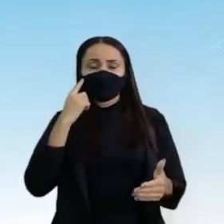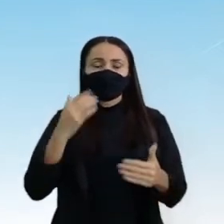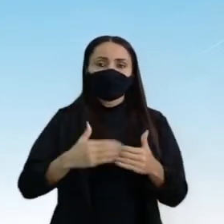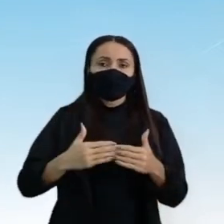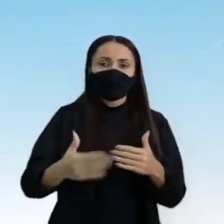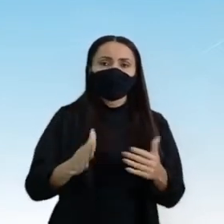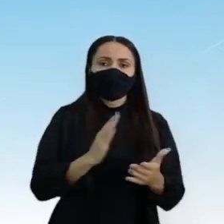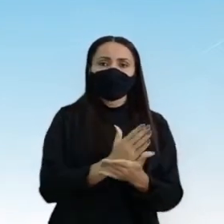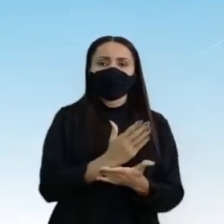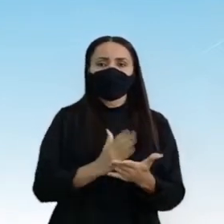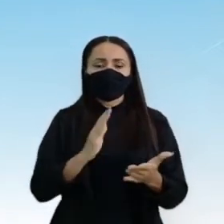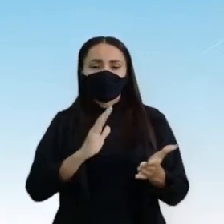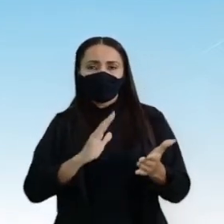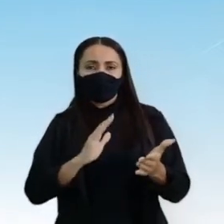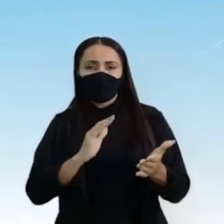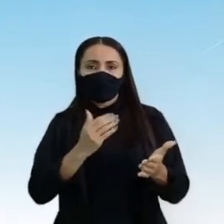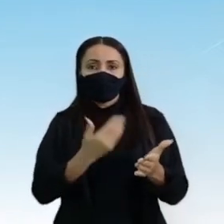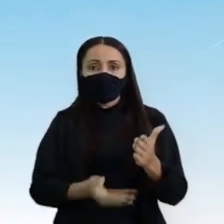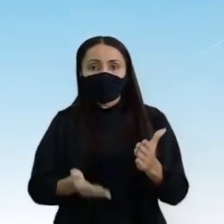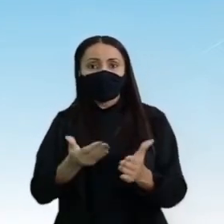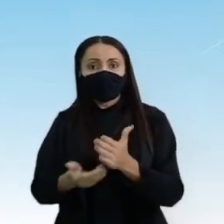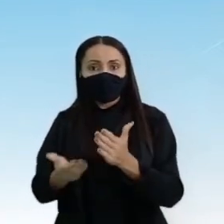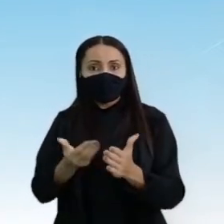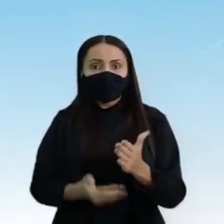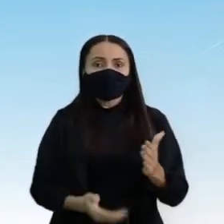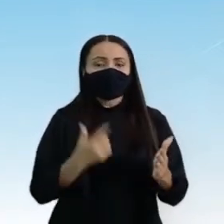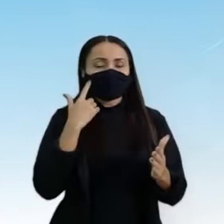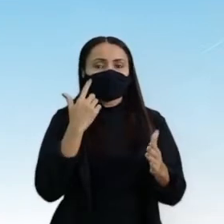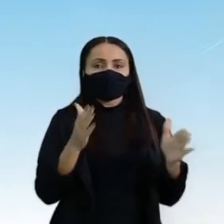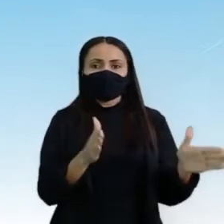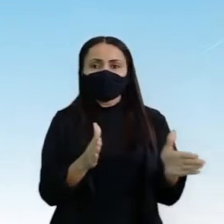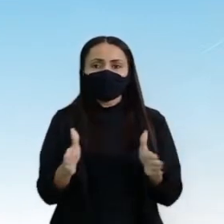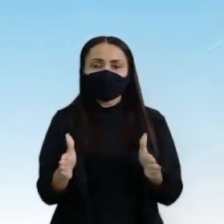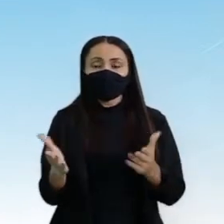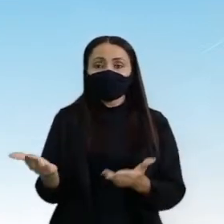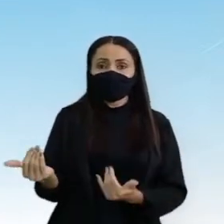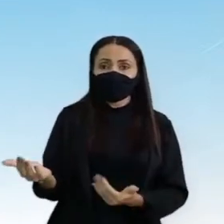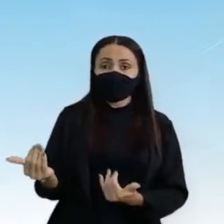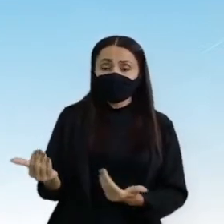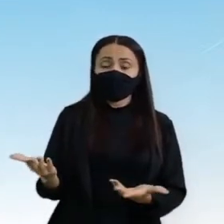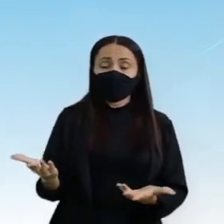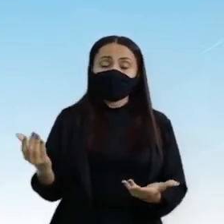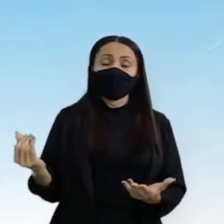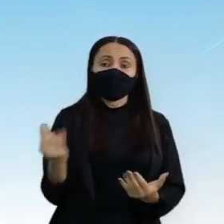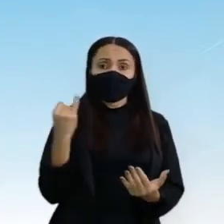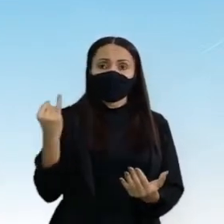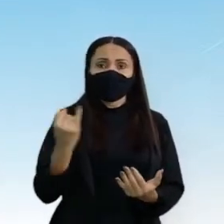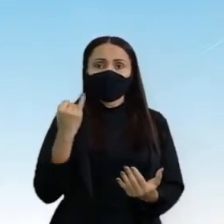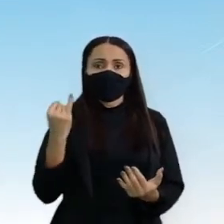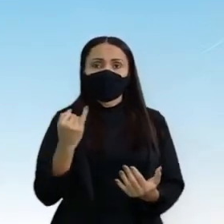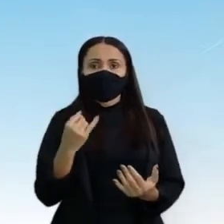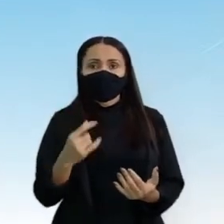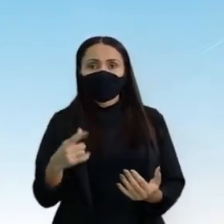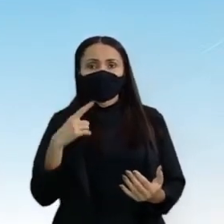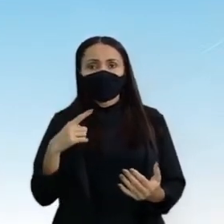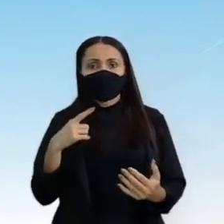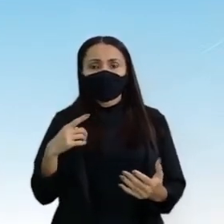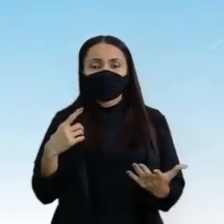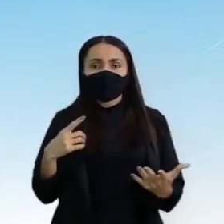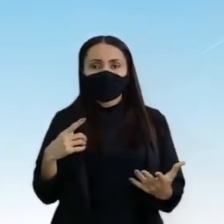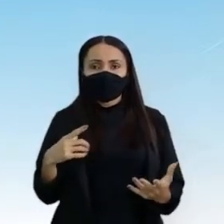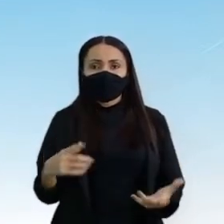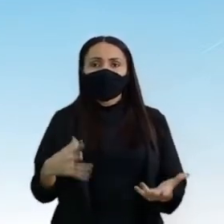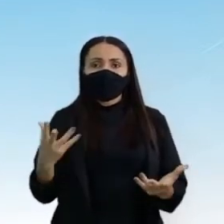com algumas perdas. E é justamente aí, nessa fase da adolescência, que é crucial a gente adotar hábitos de